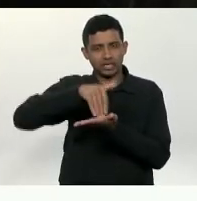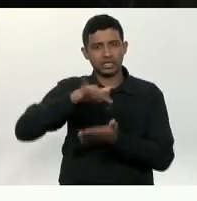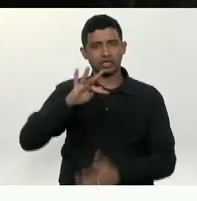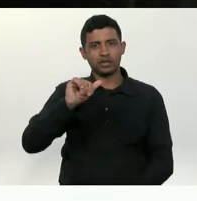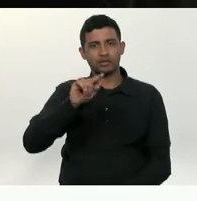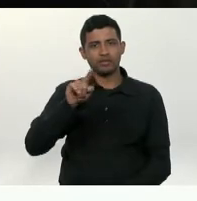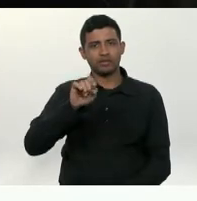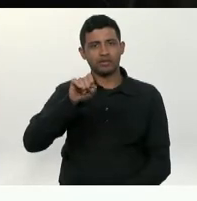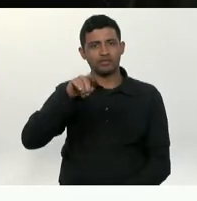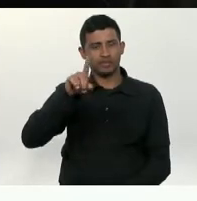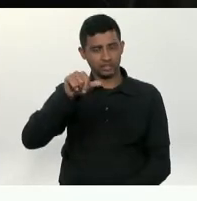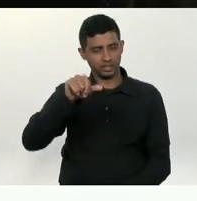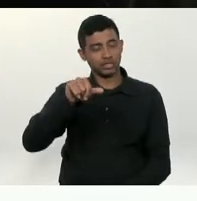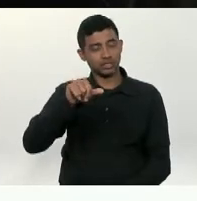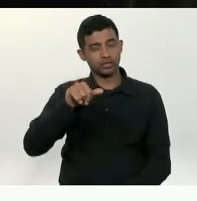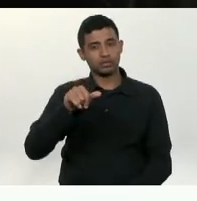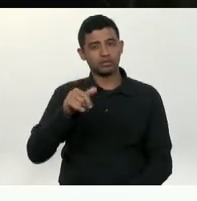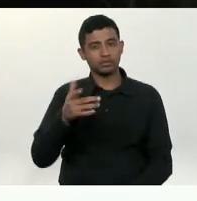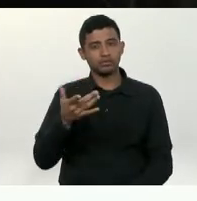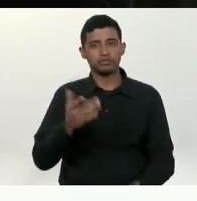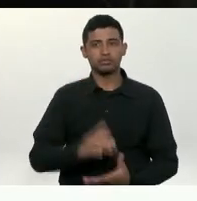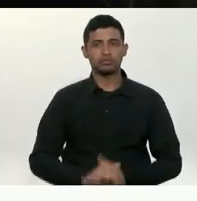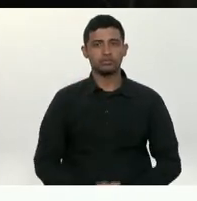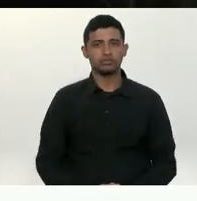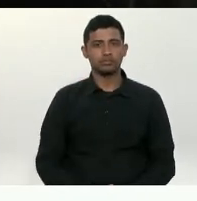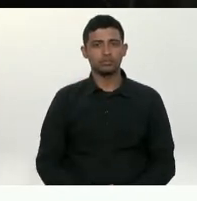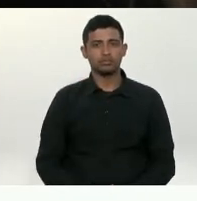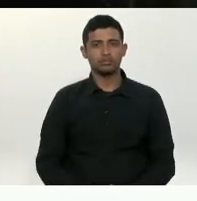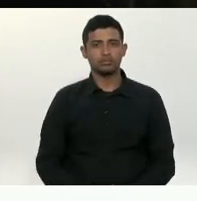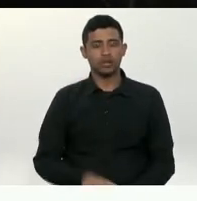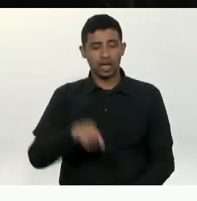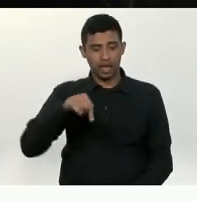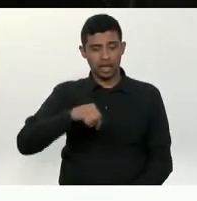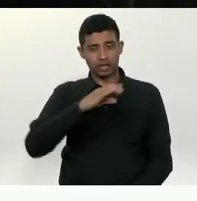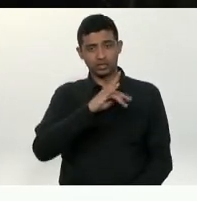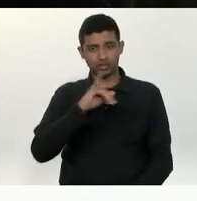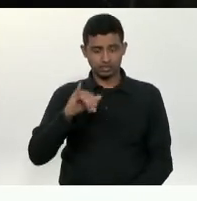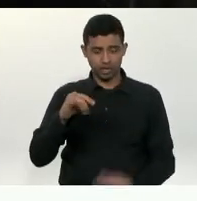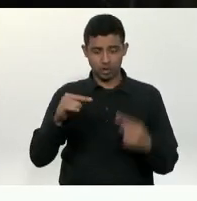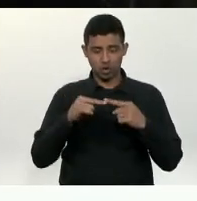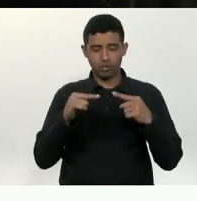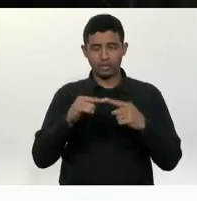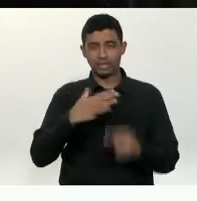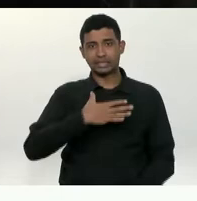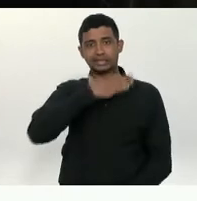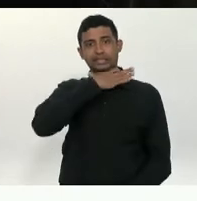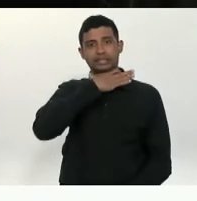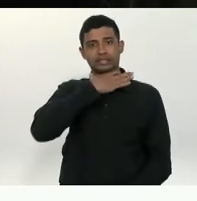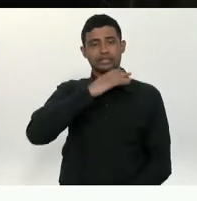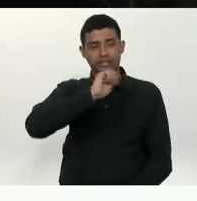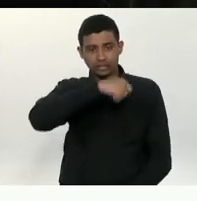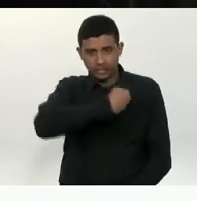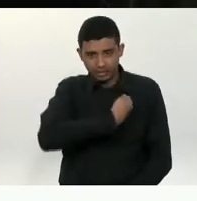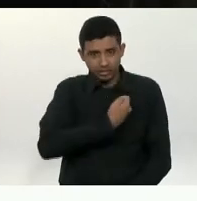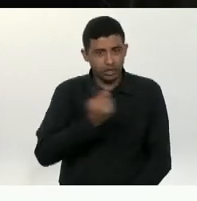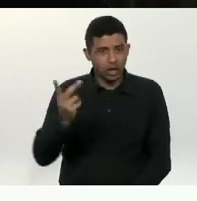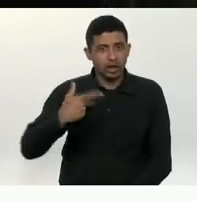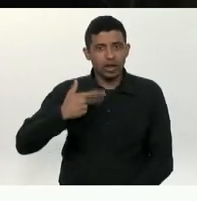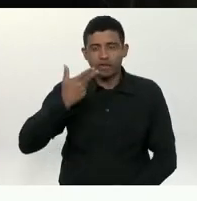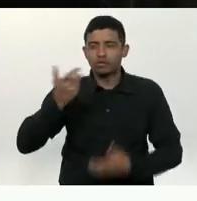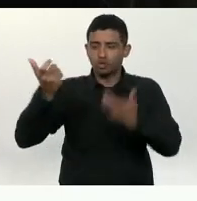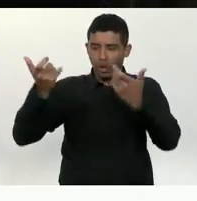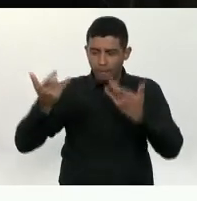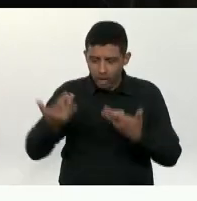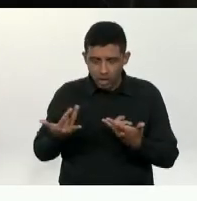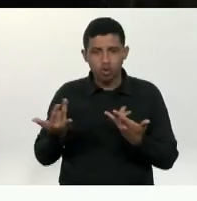aqui esteve, no âmbito da CPI, que é pura crise fiscal, nos disse que essa articulação